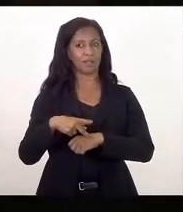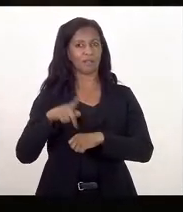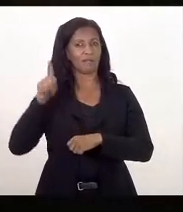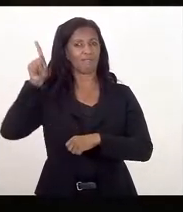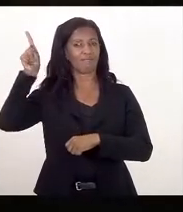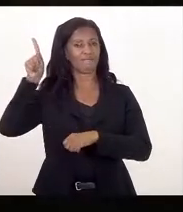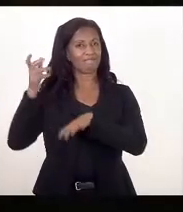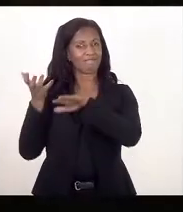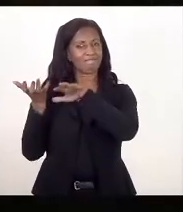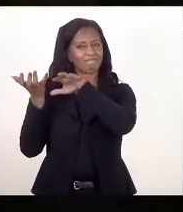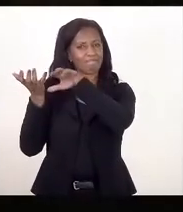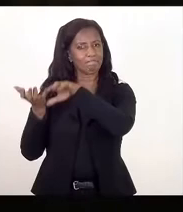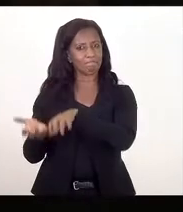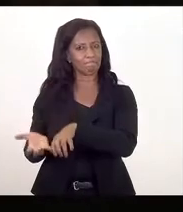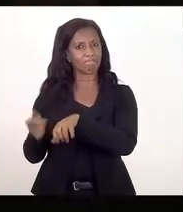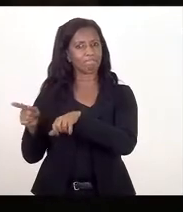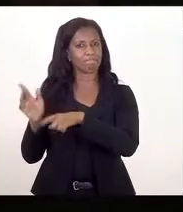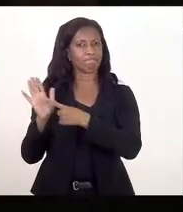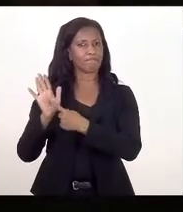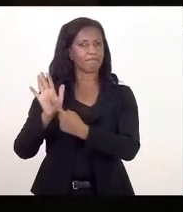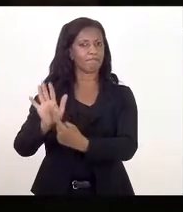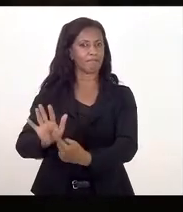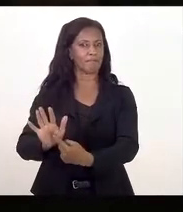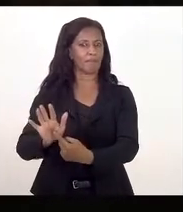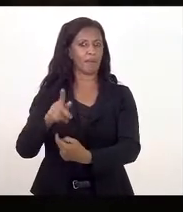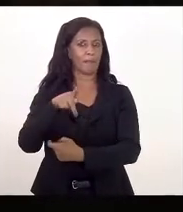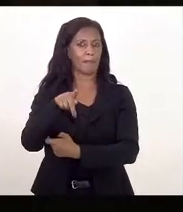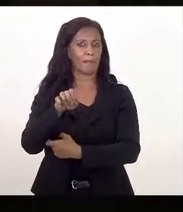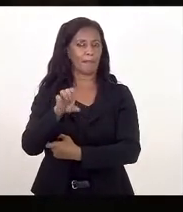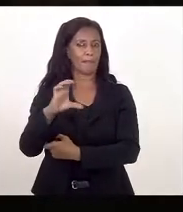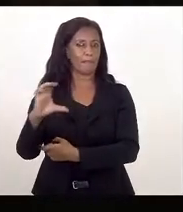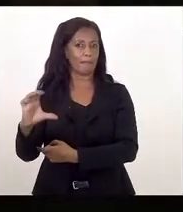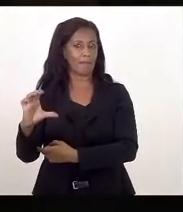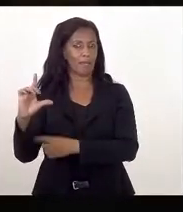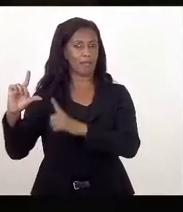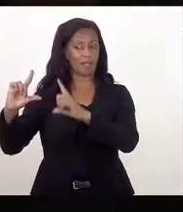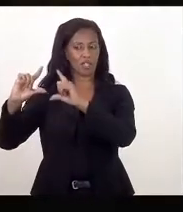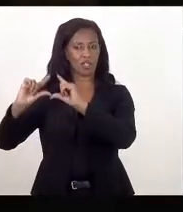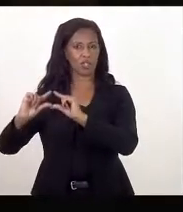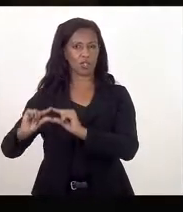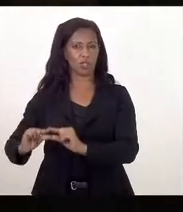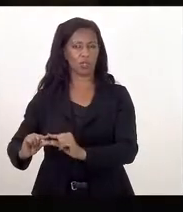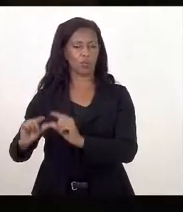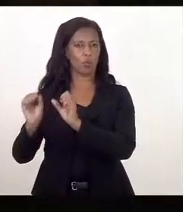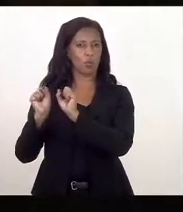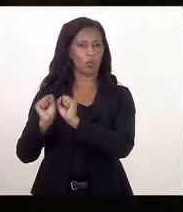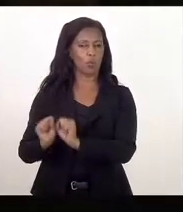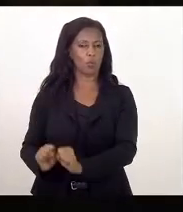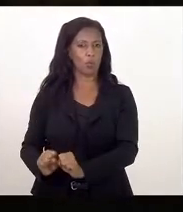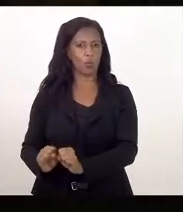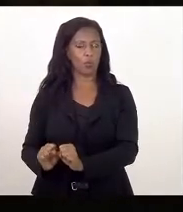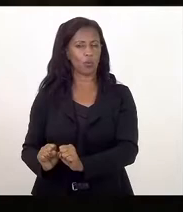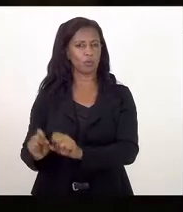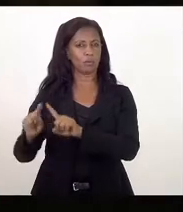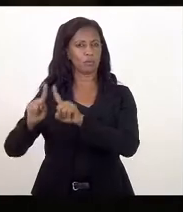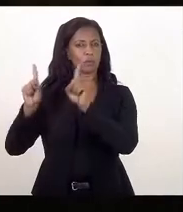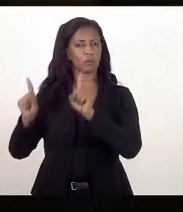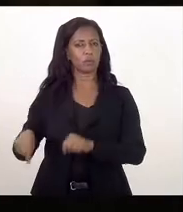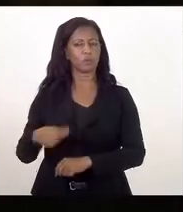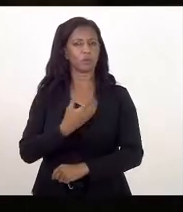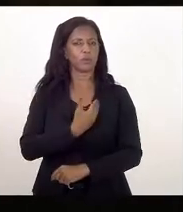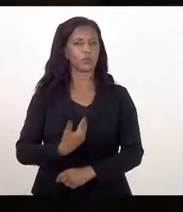Brasília sendo apresentada uma PEC que diminui o poder dos funcionários